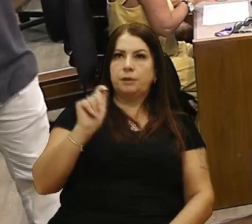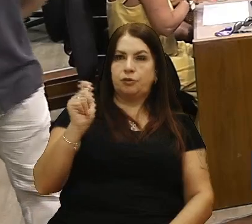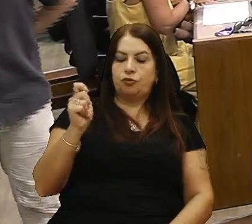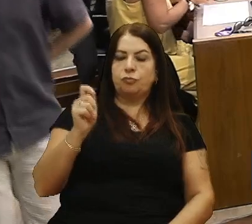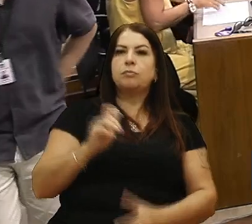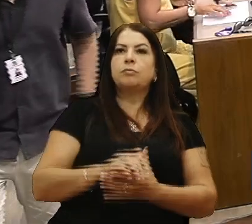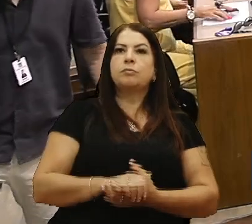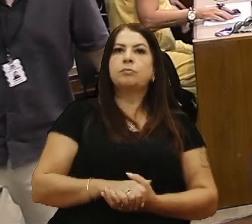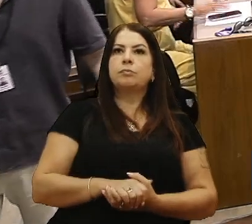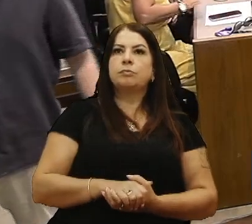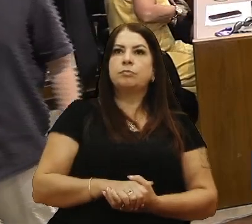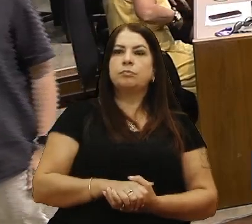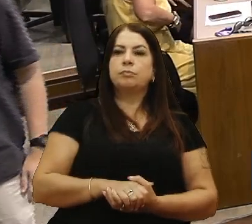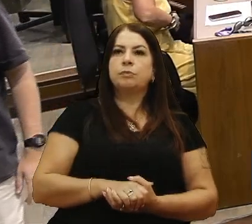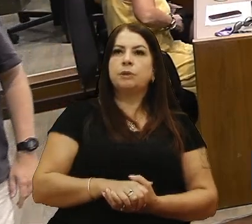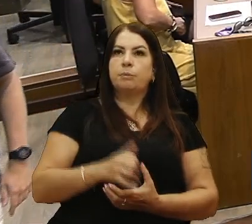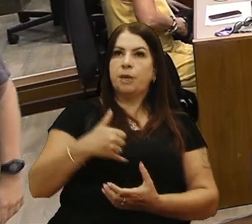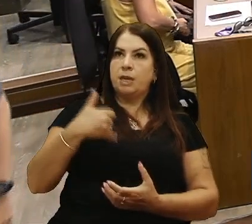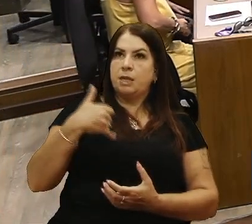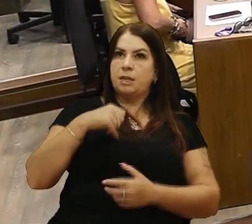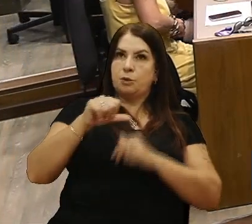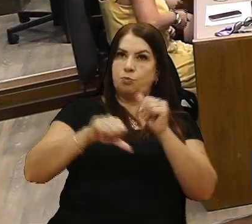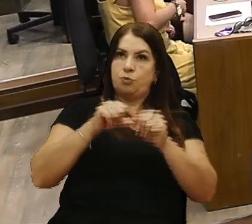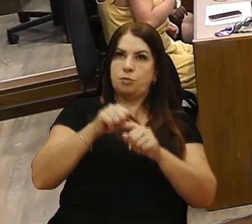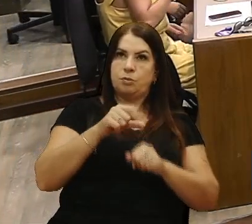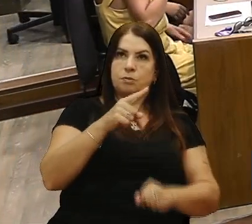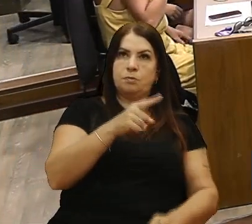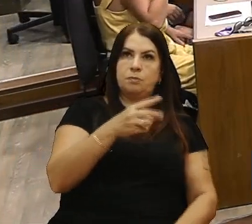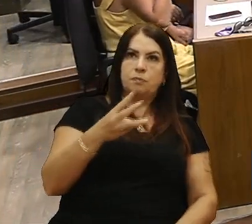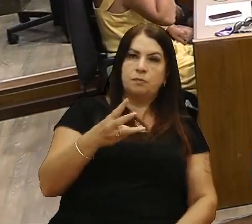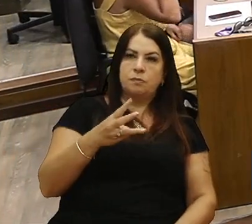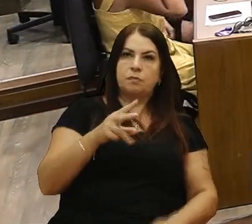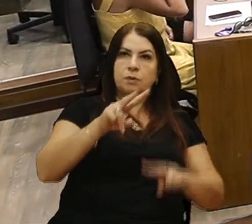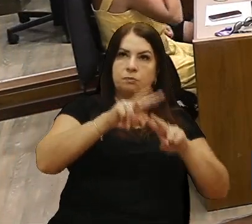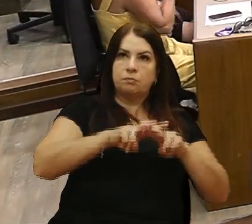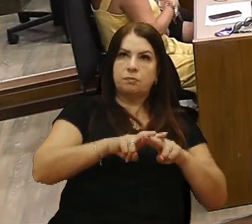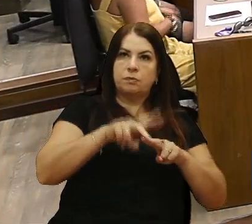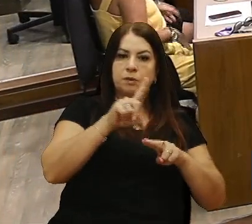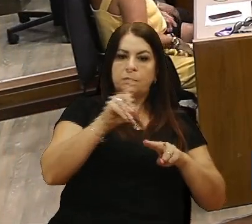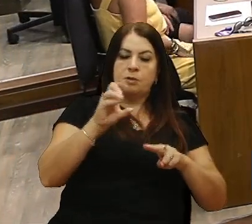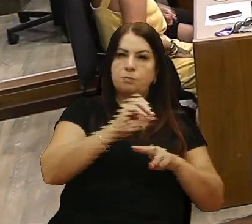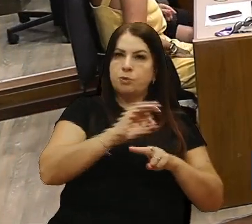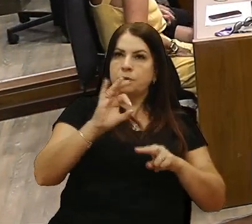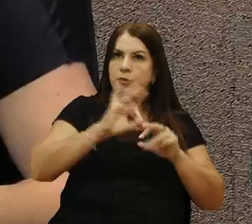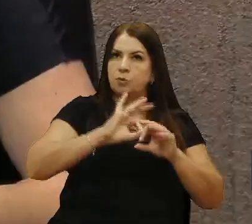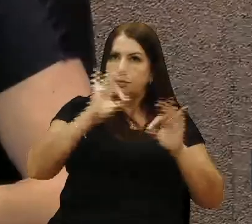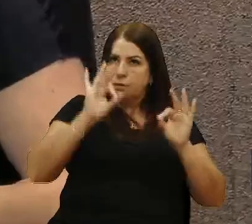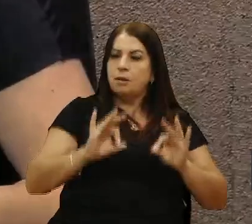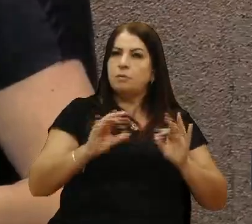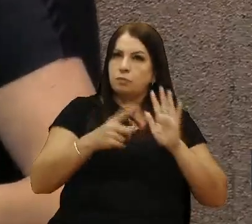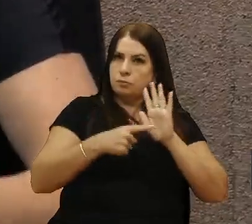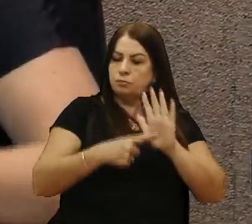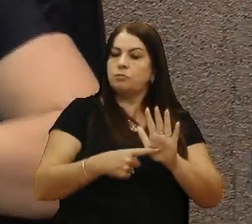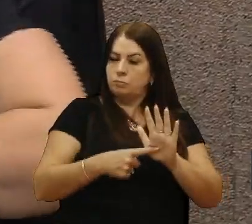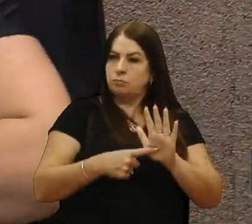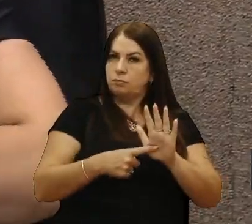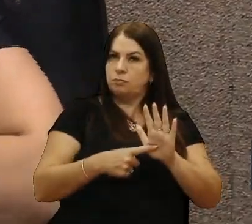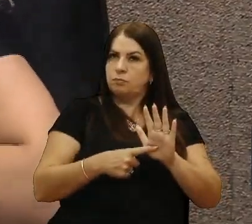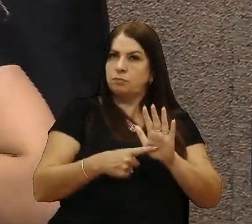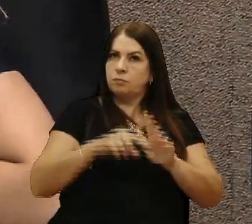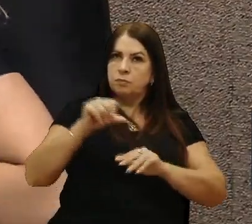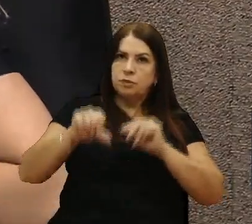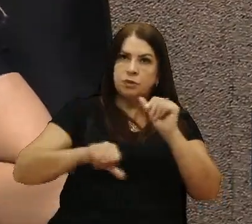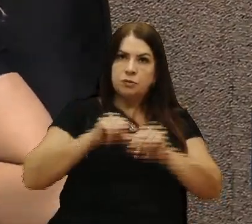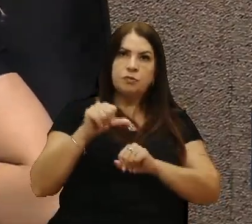né, por baixar a menoridade penal para 13 anos. 100% correto, é uma demonstração de